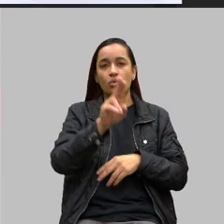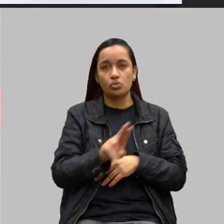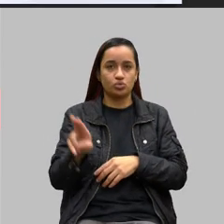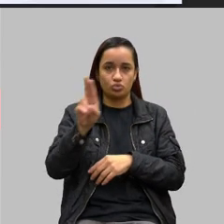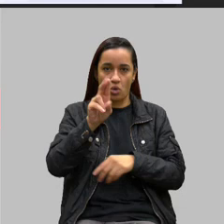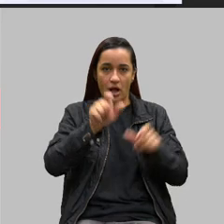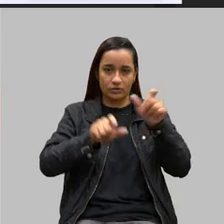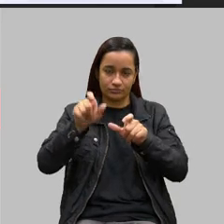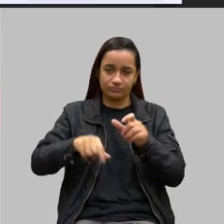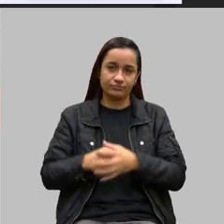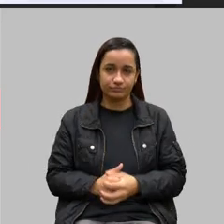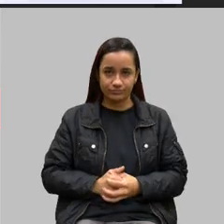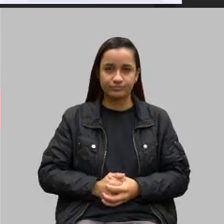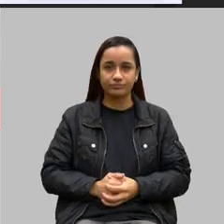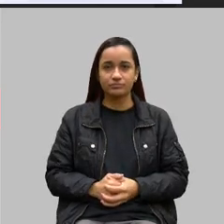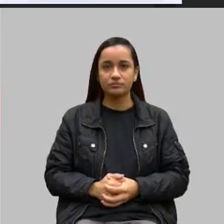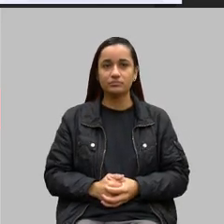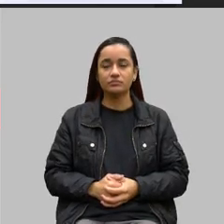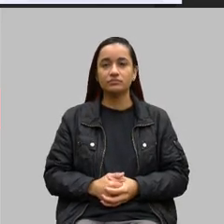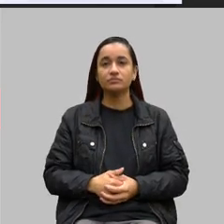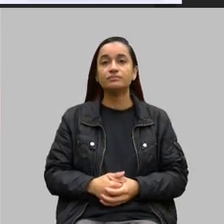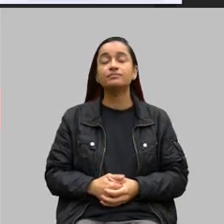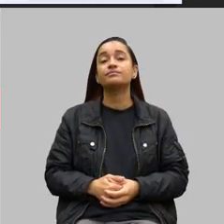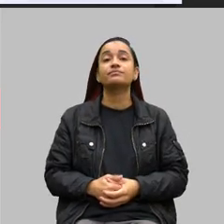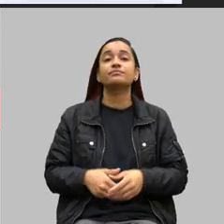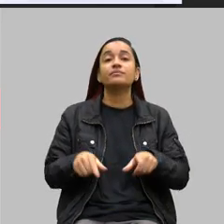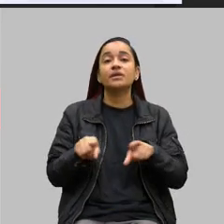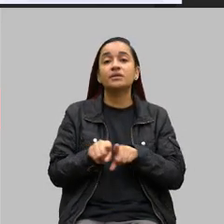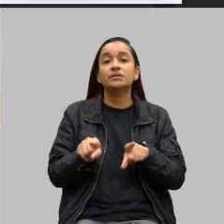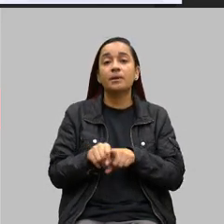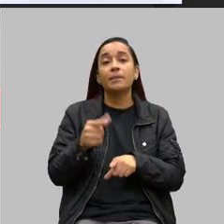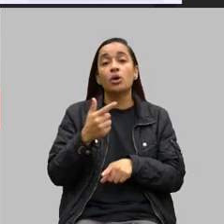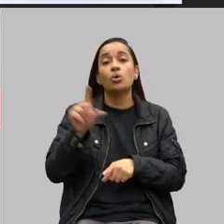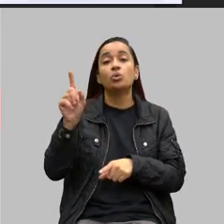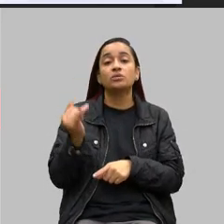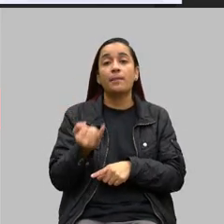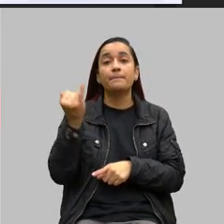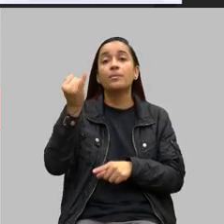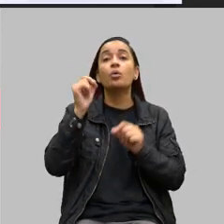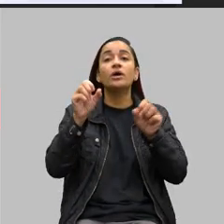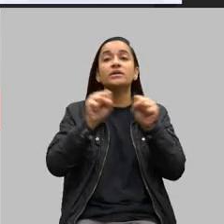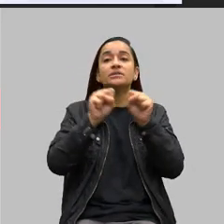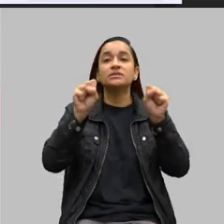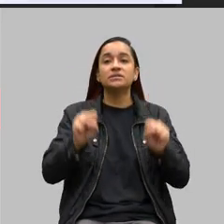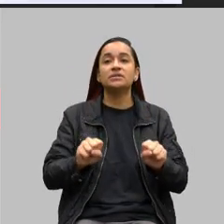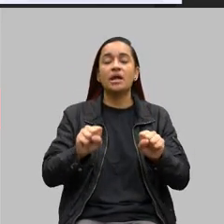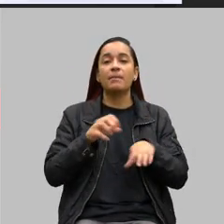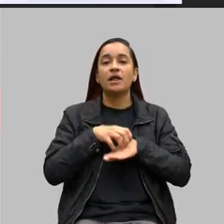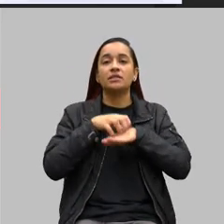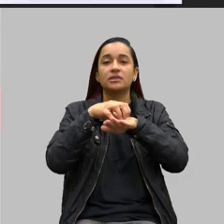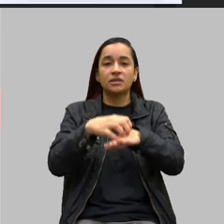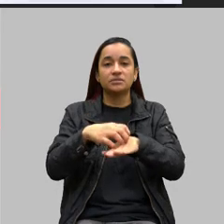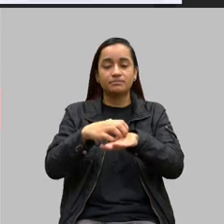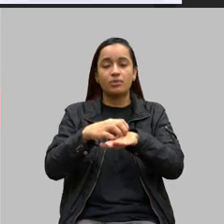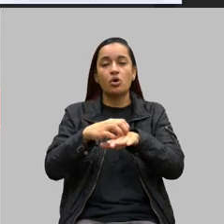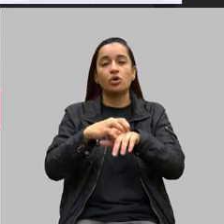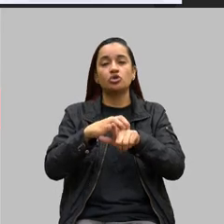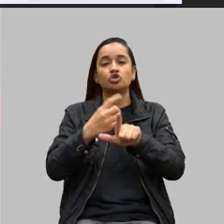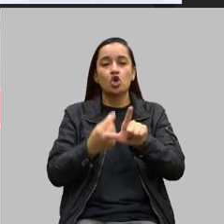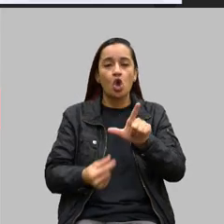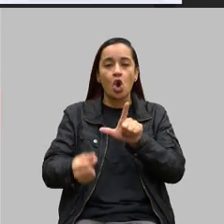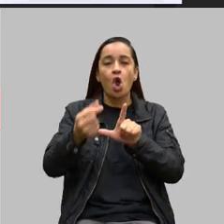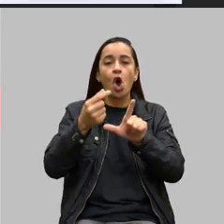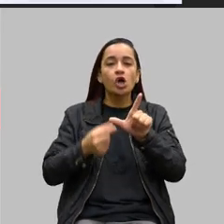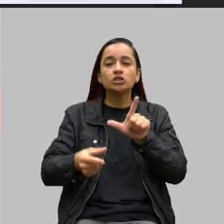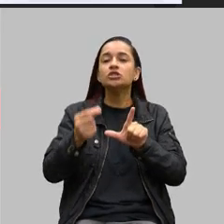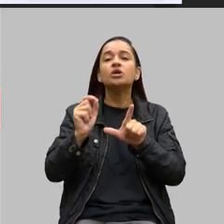dessas rodovias uma outra vertical importante é o nosso sistema de transporte Logístico que Abarca aqui também né a parte que eu já